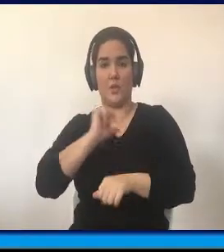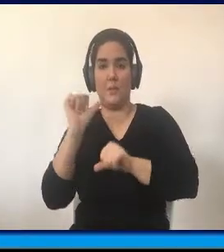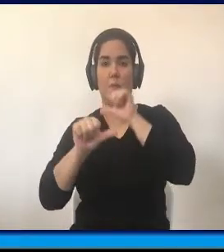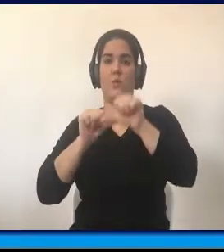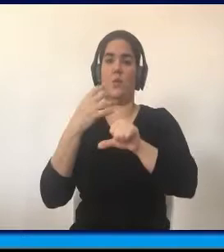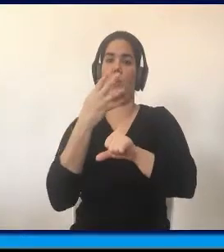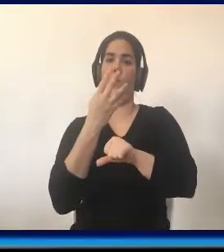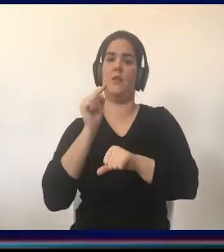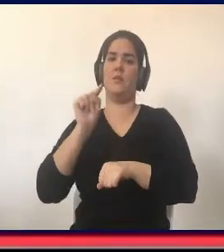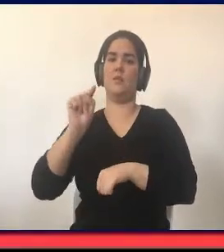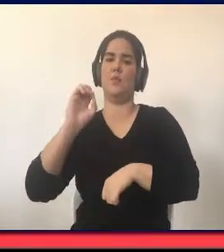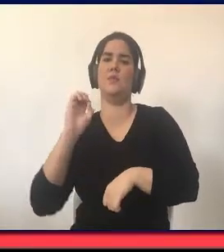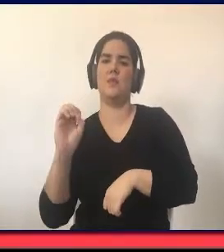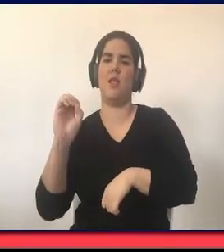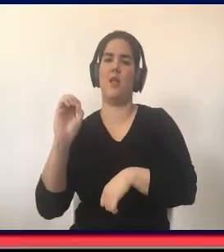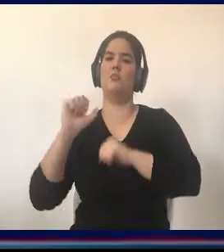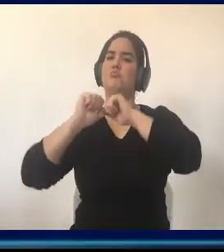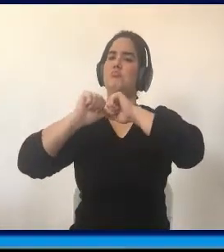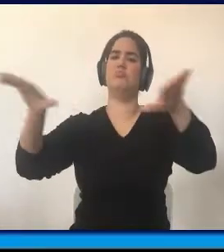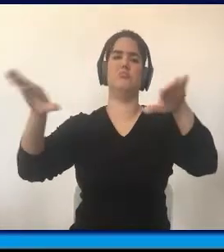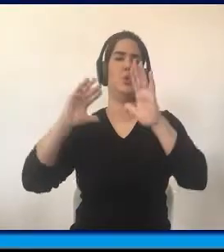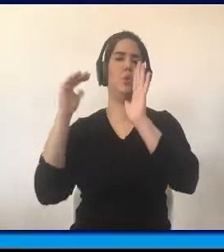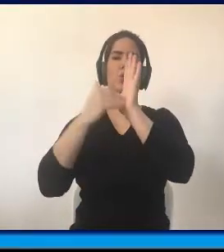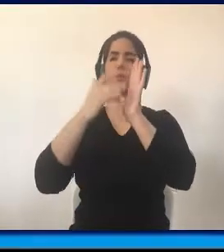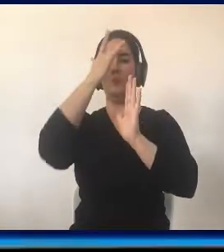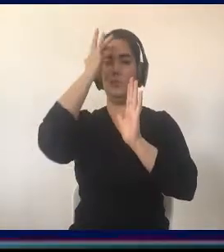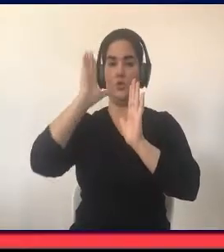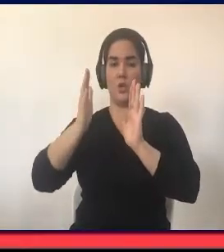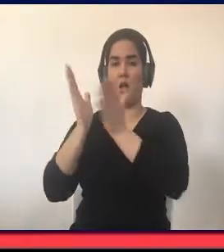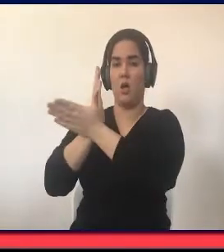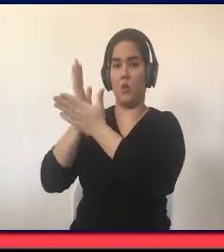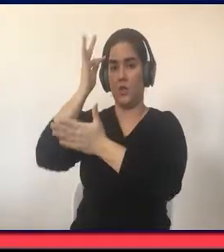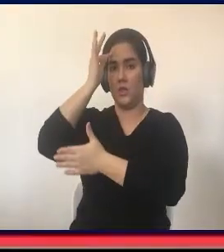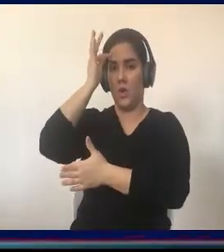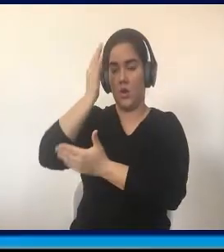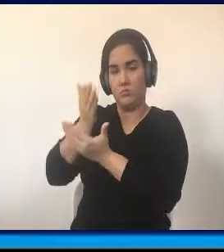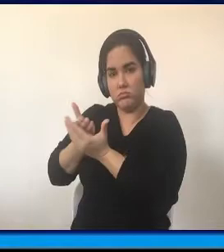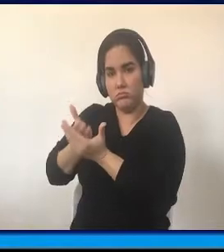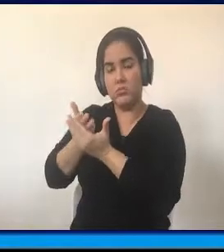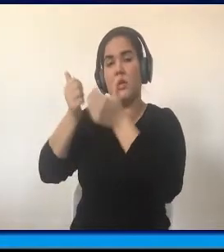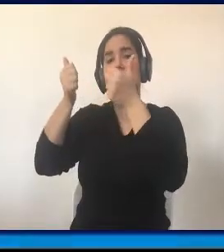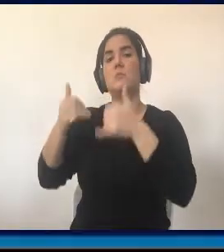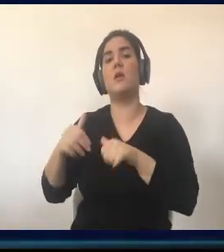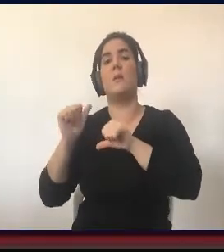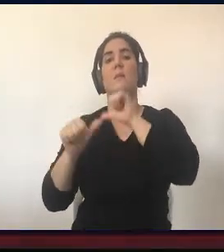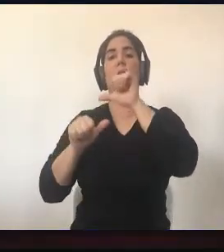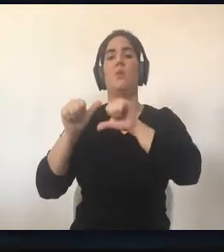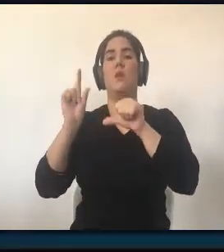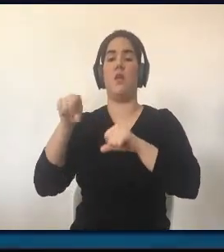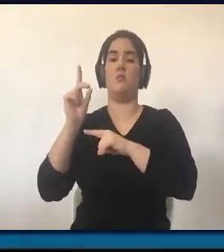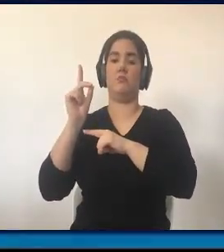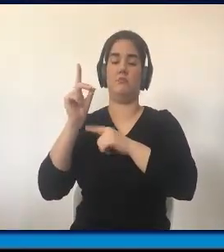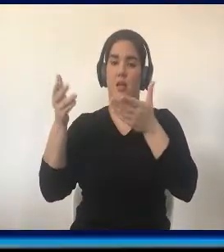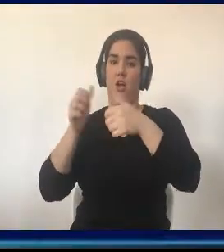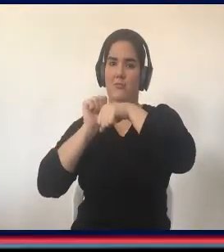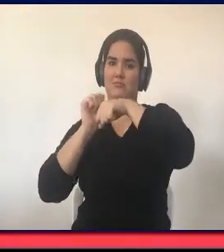atingindo a todos nós. Inclusive, alguns teóricos nos dizem que essa revolução, durante o período da pandemia, fez com que a